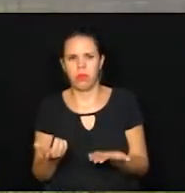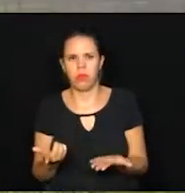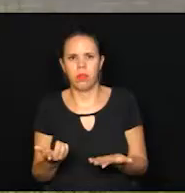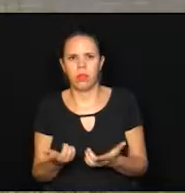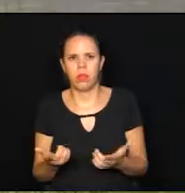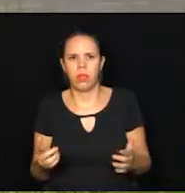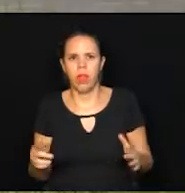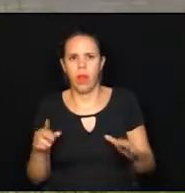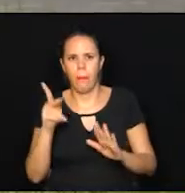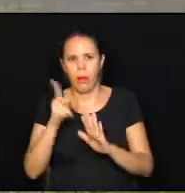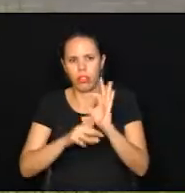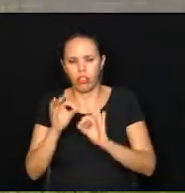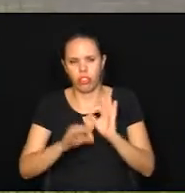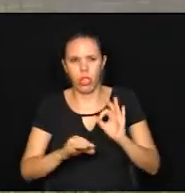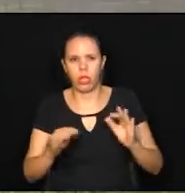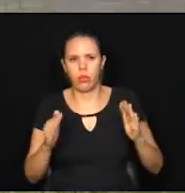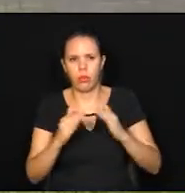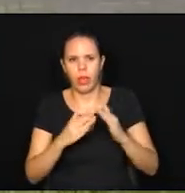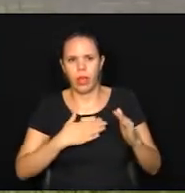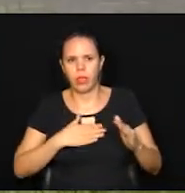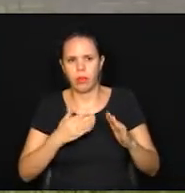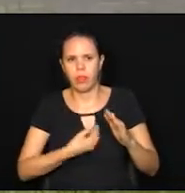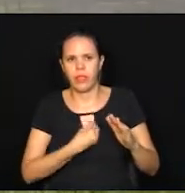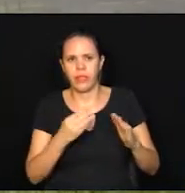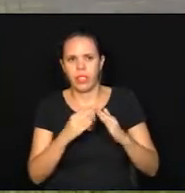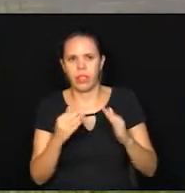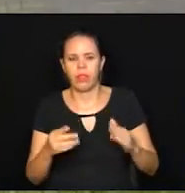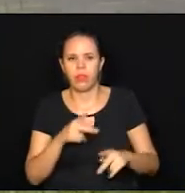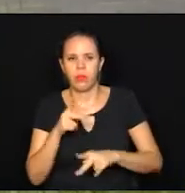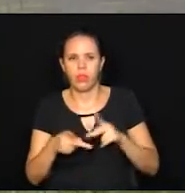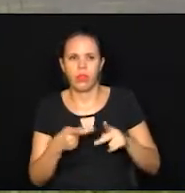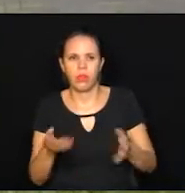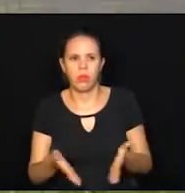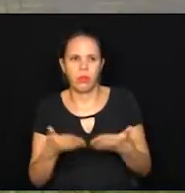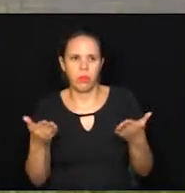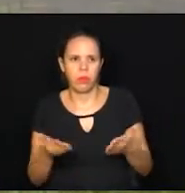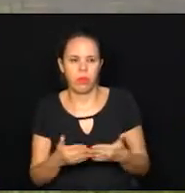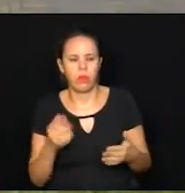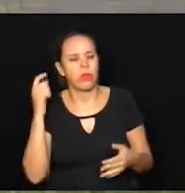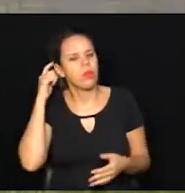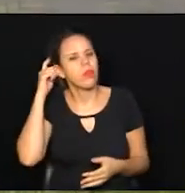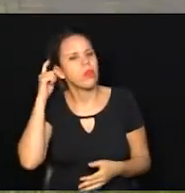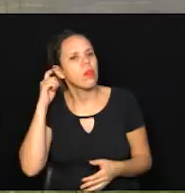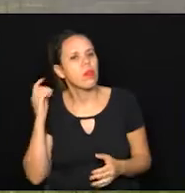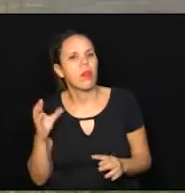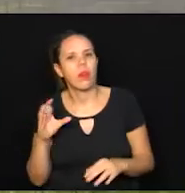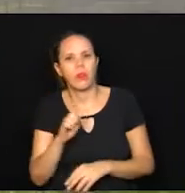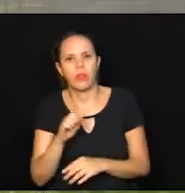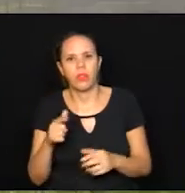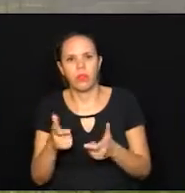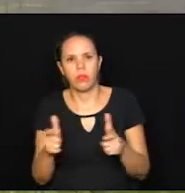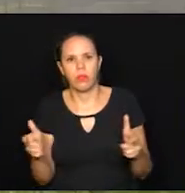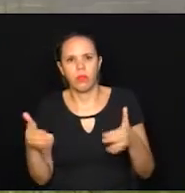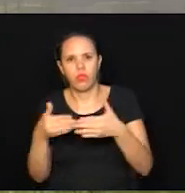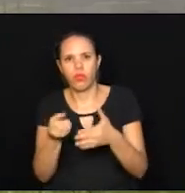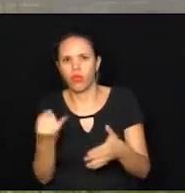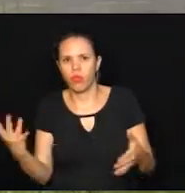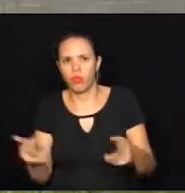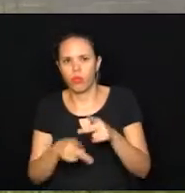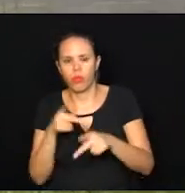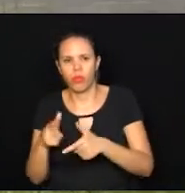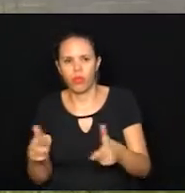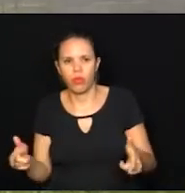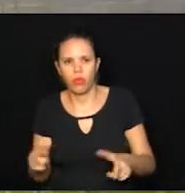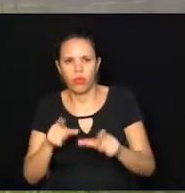Minha Casa Minha Vida, ou seja, moradores da faixa 1. Aqui é onde concentra no distrito do Campo Grande, em Campinas, o maior número